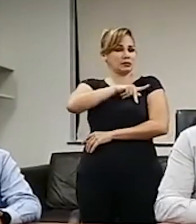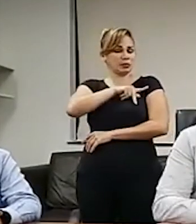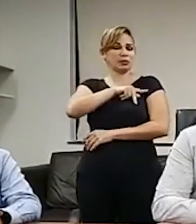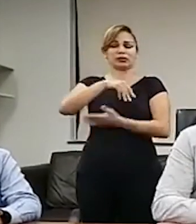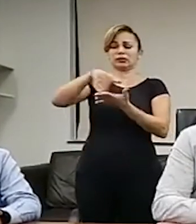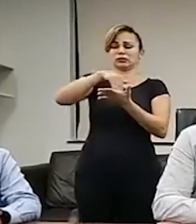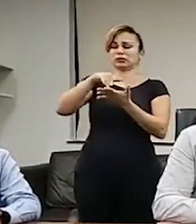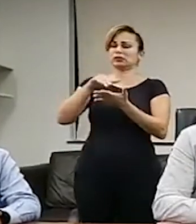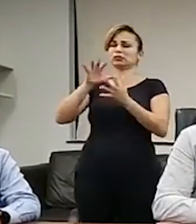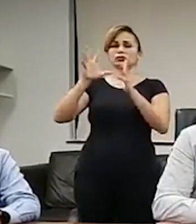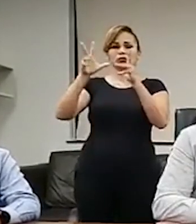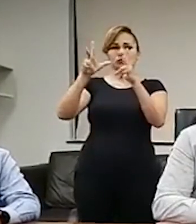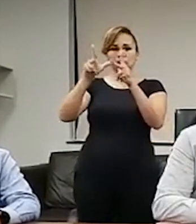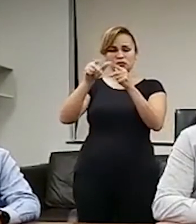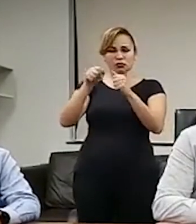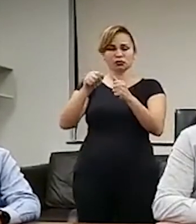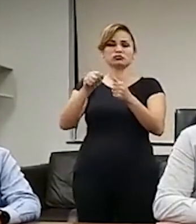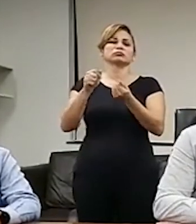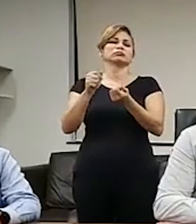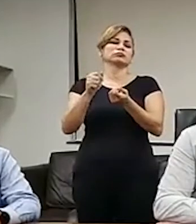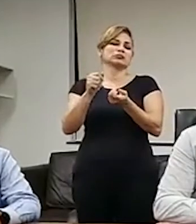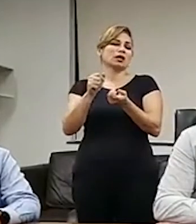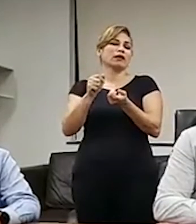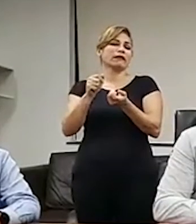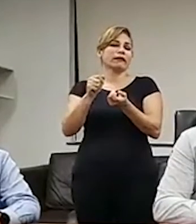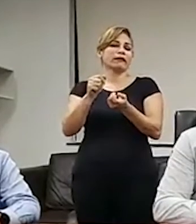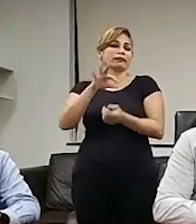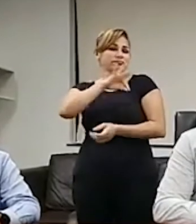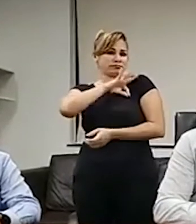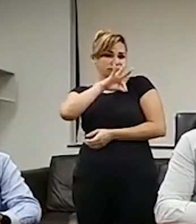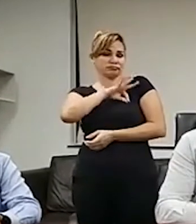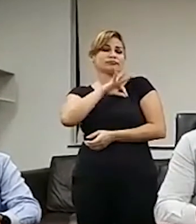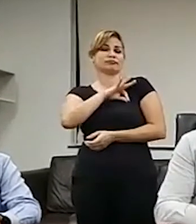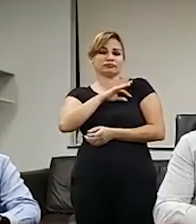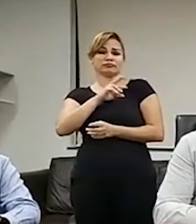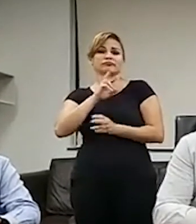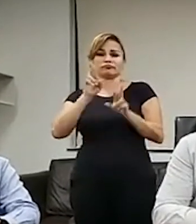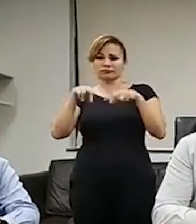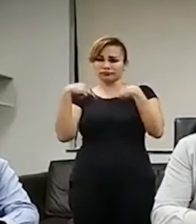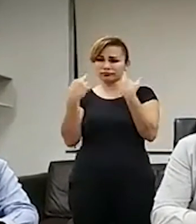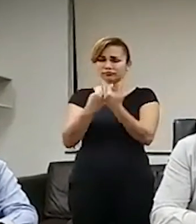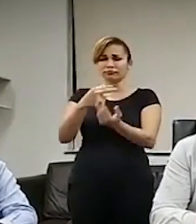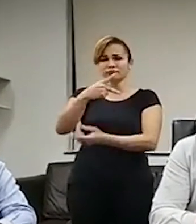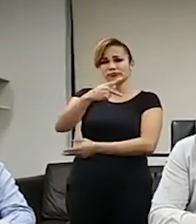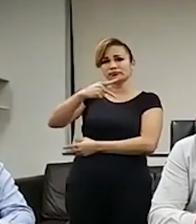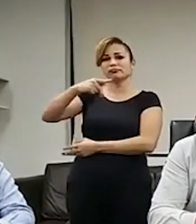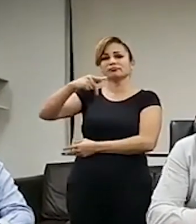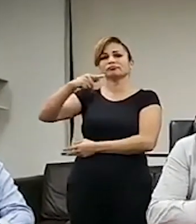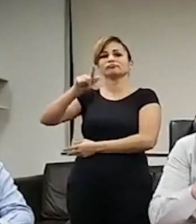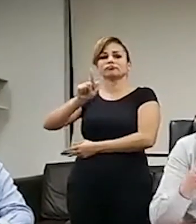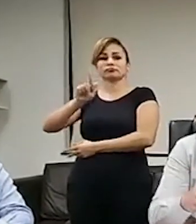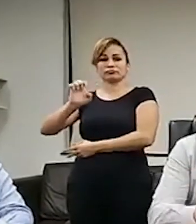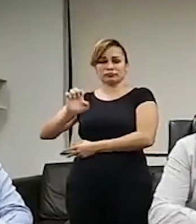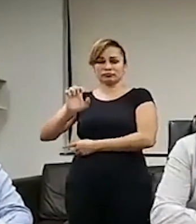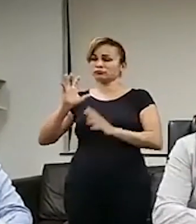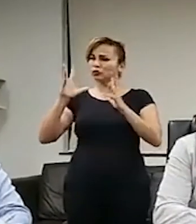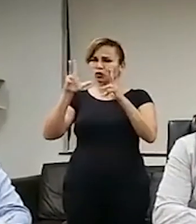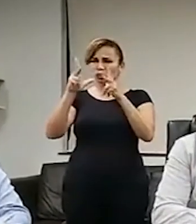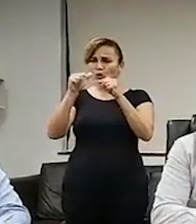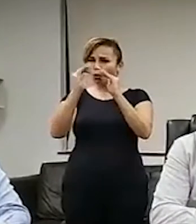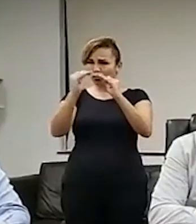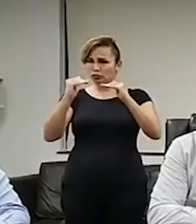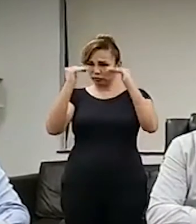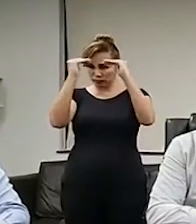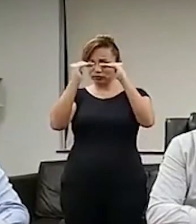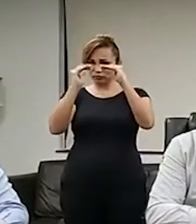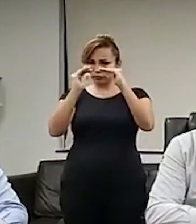também, secretário da SESDEC reunido, inclusive, PGE, enfim, todos os poderes